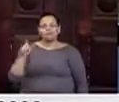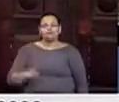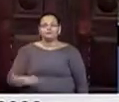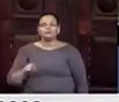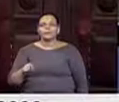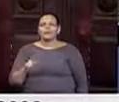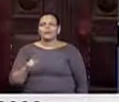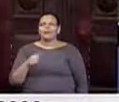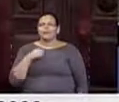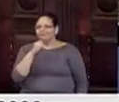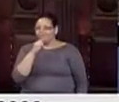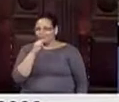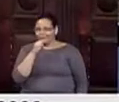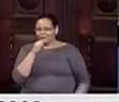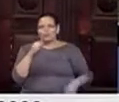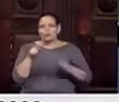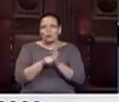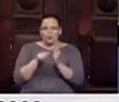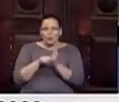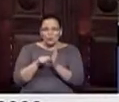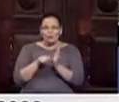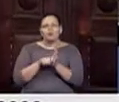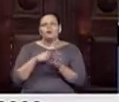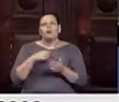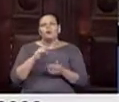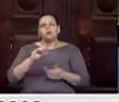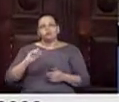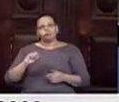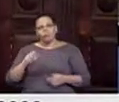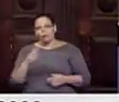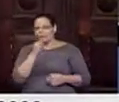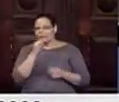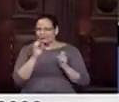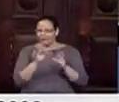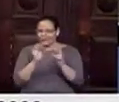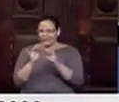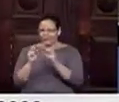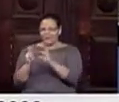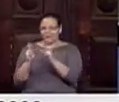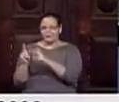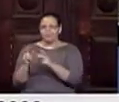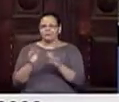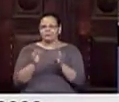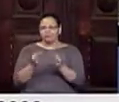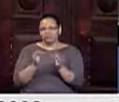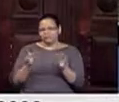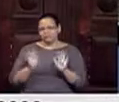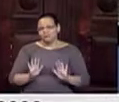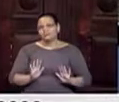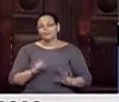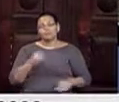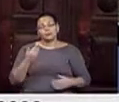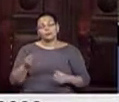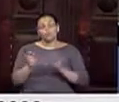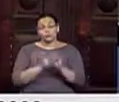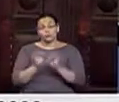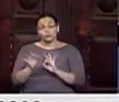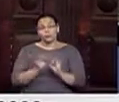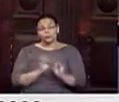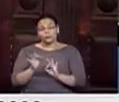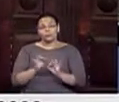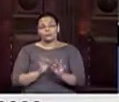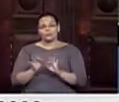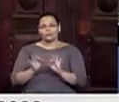usuários ou pequenos fornecedores sem armas em somma esse projeto ele